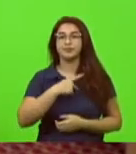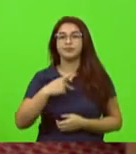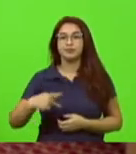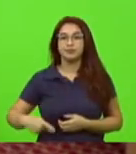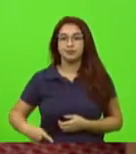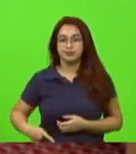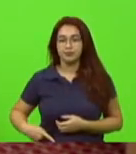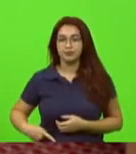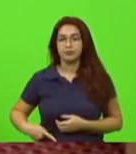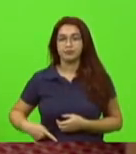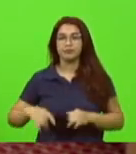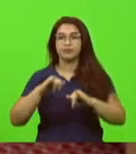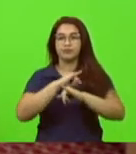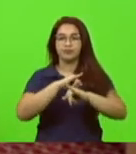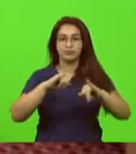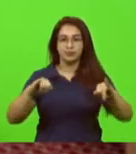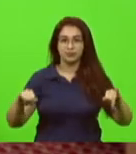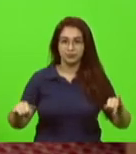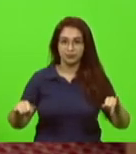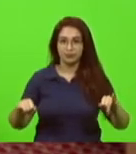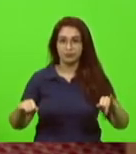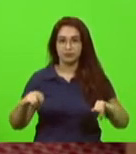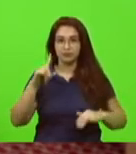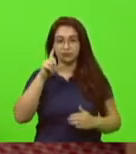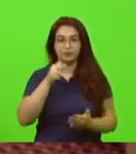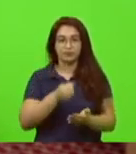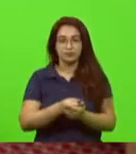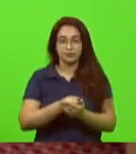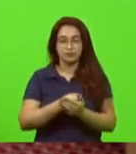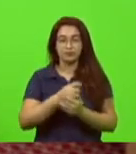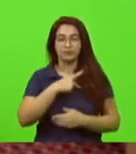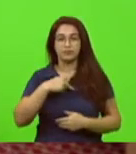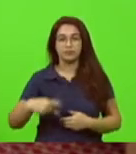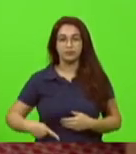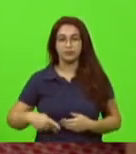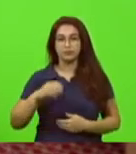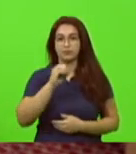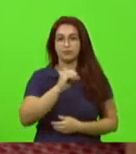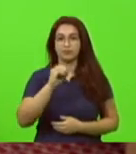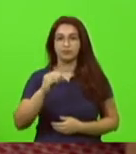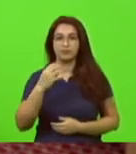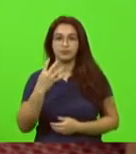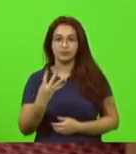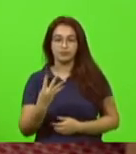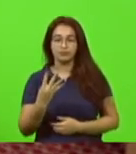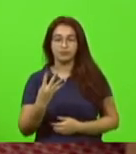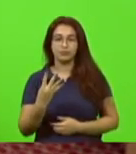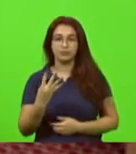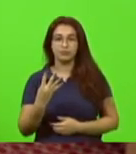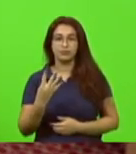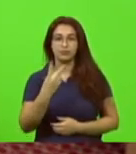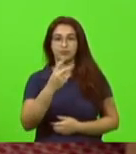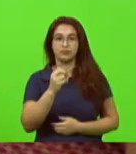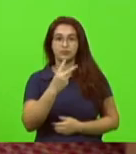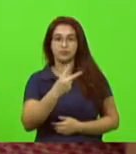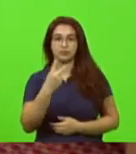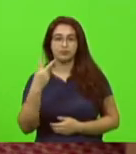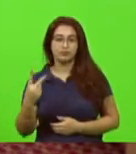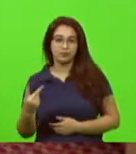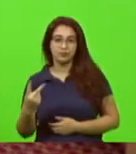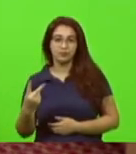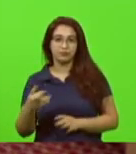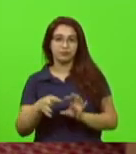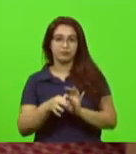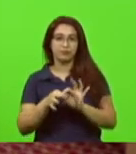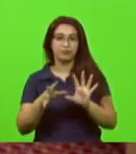ao plenário do ato da presidência número 004-DL, de 2022, que concede licença ao